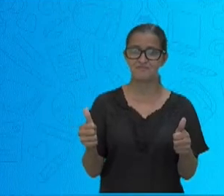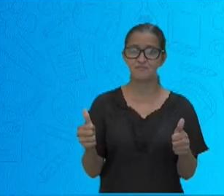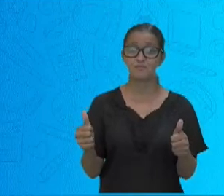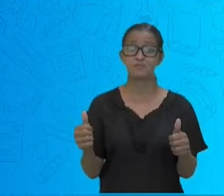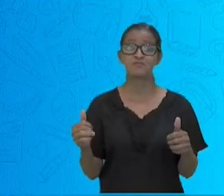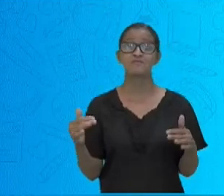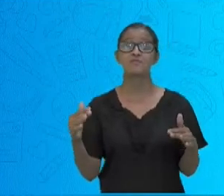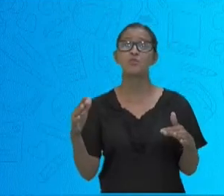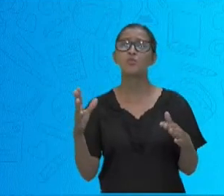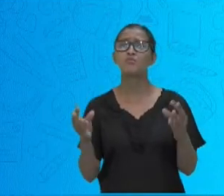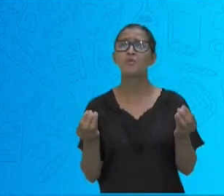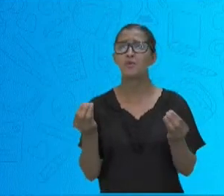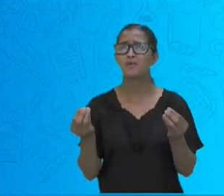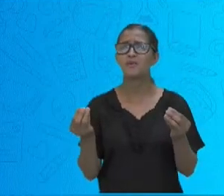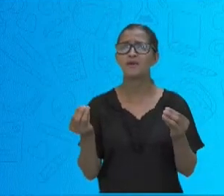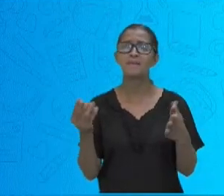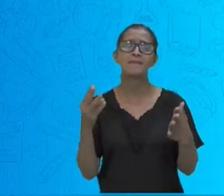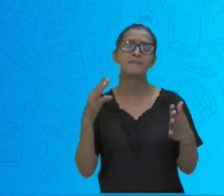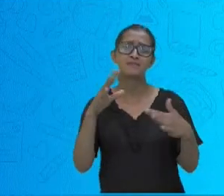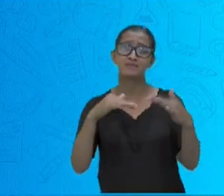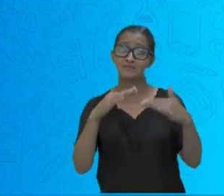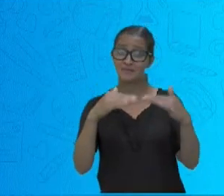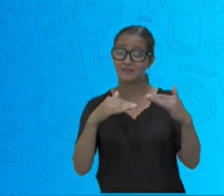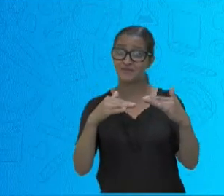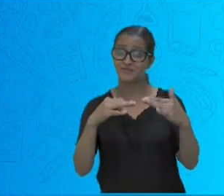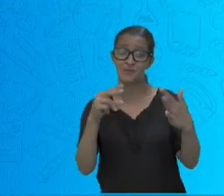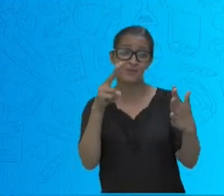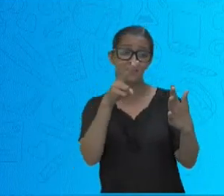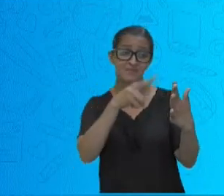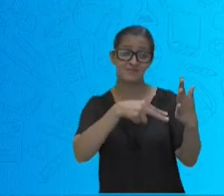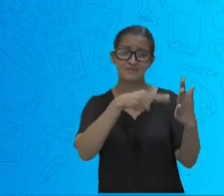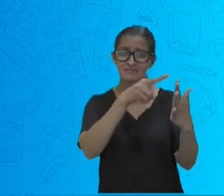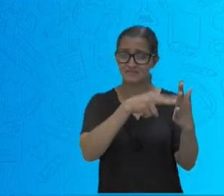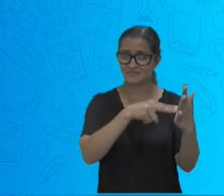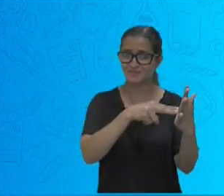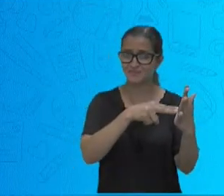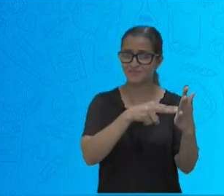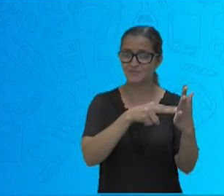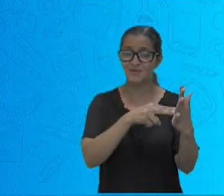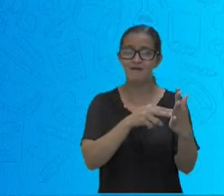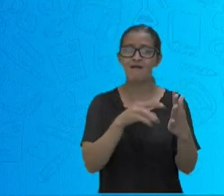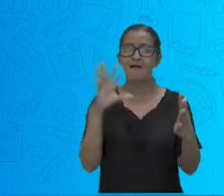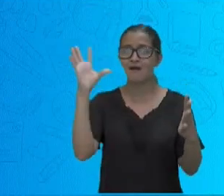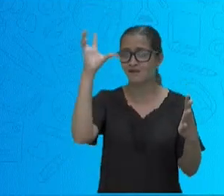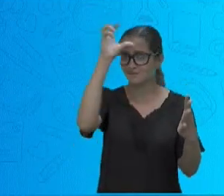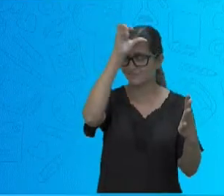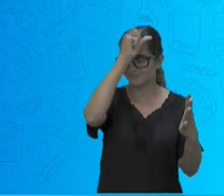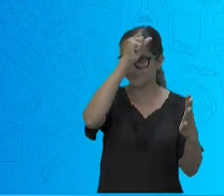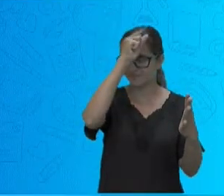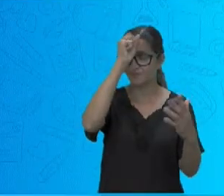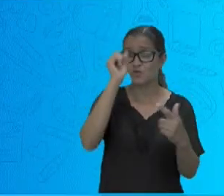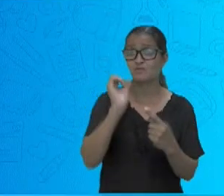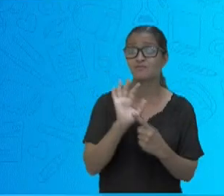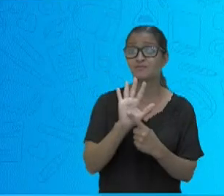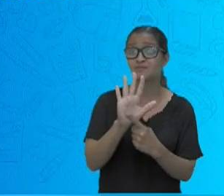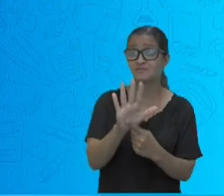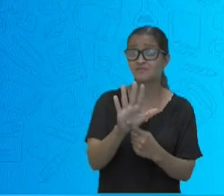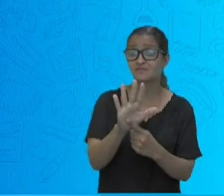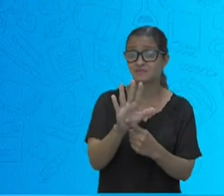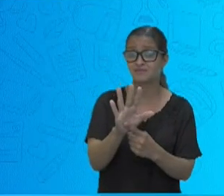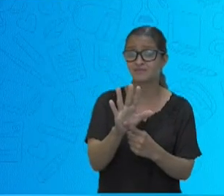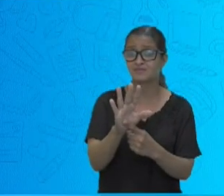habilidade será ler e interpretar dados estatísticos apresentados em